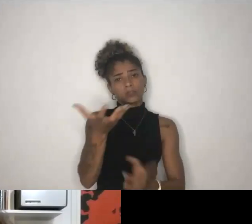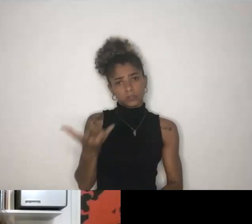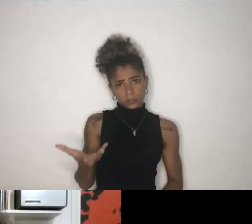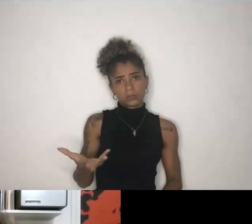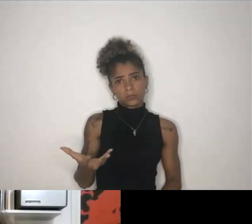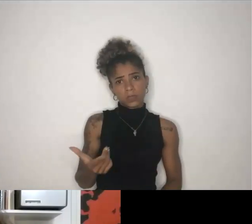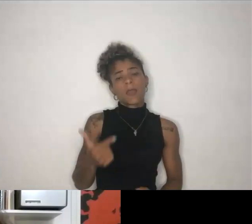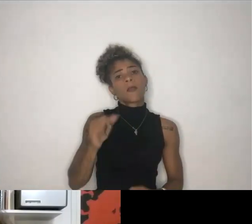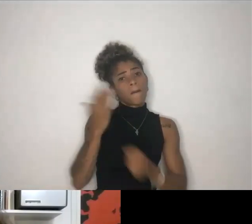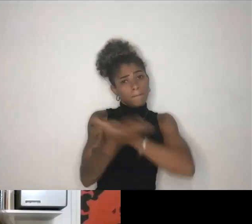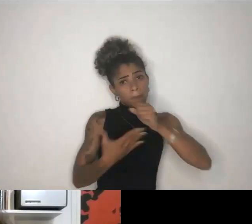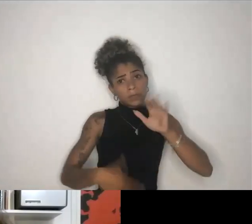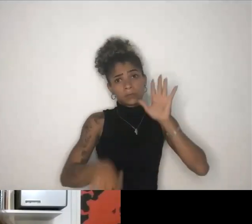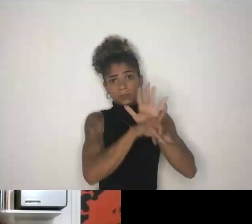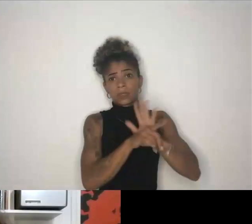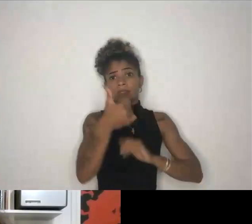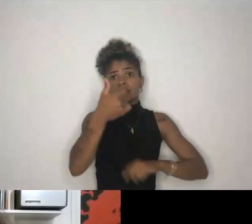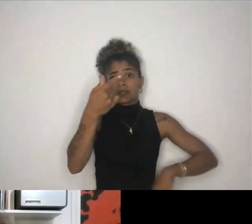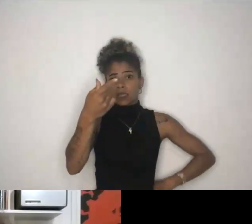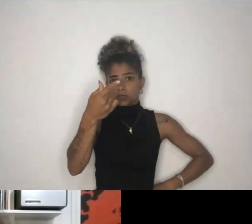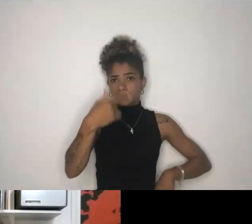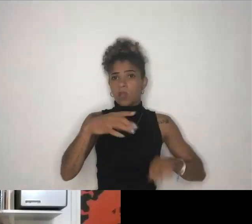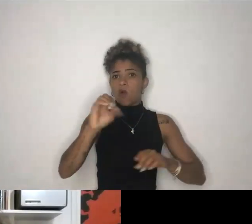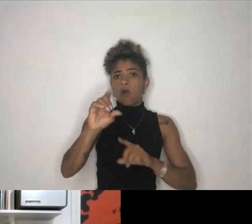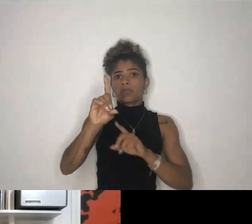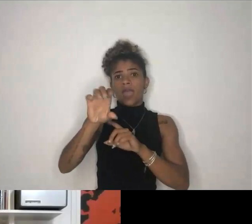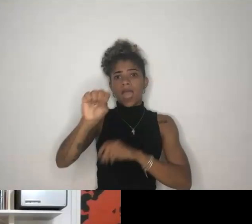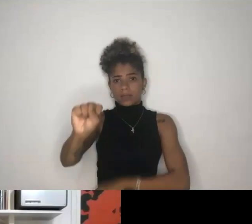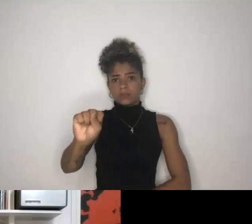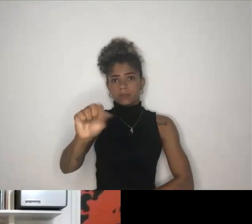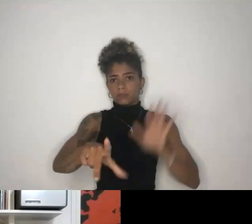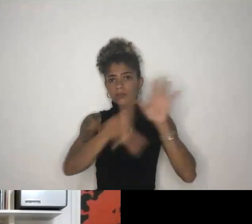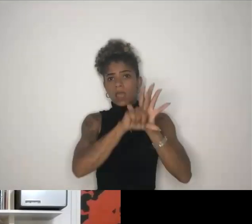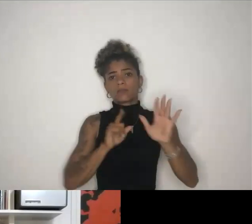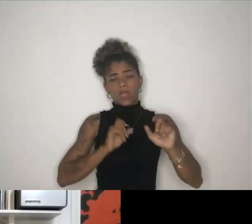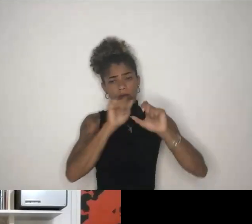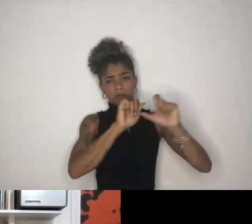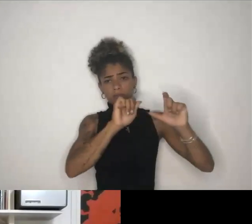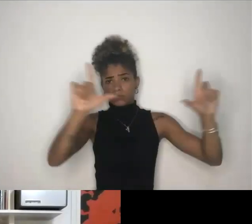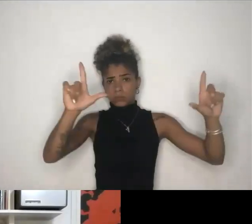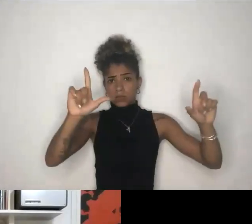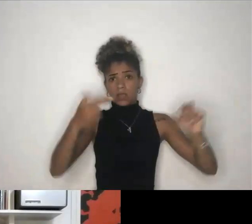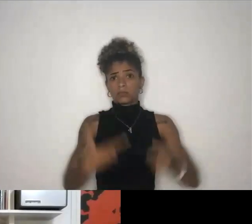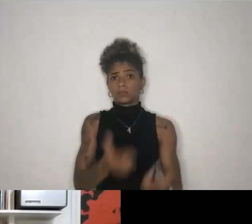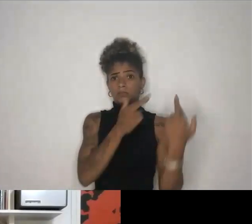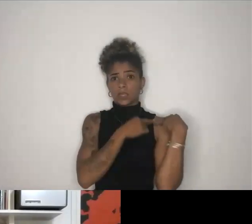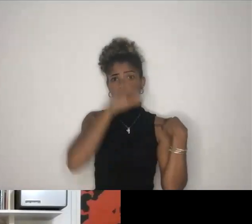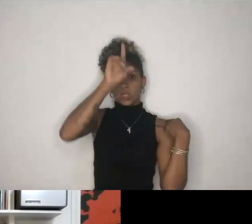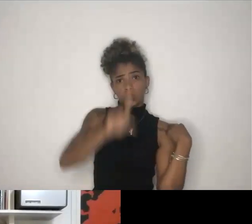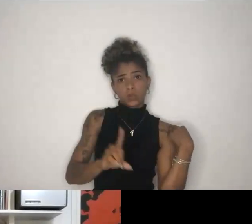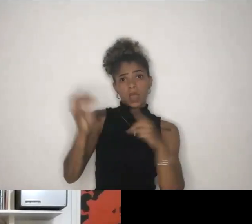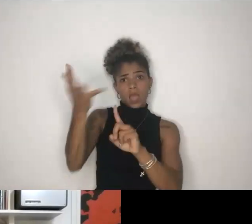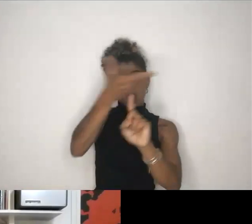ou DS aliás eu tenho uma apresentação minha que analisa o papel do diretor de arte em cada